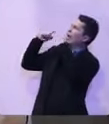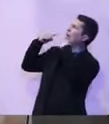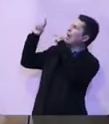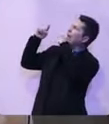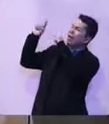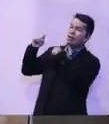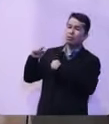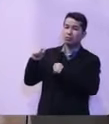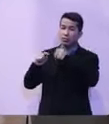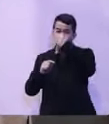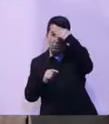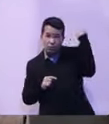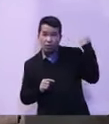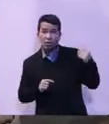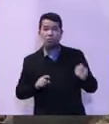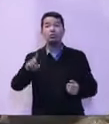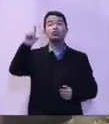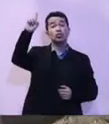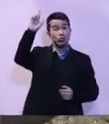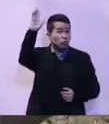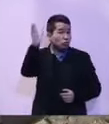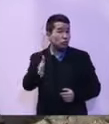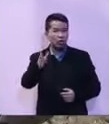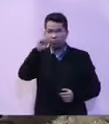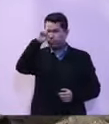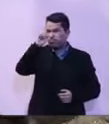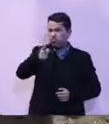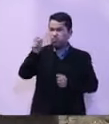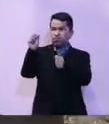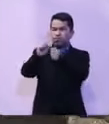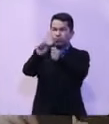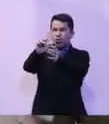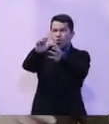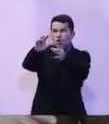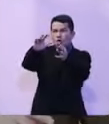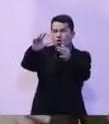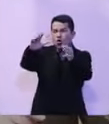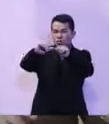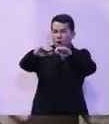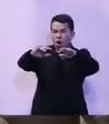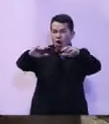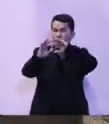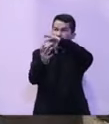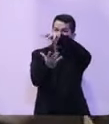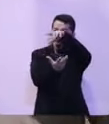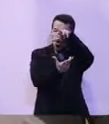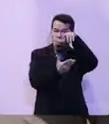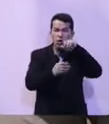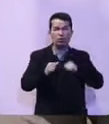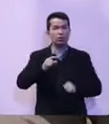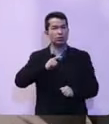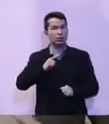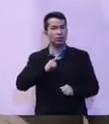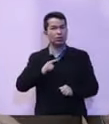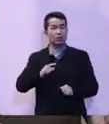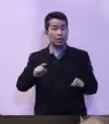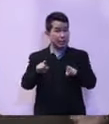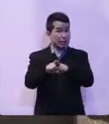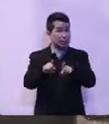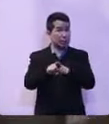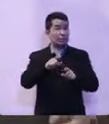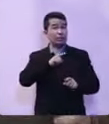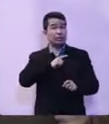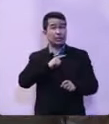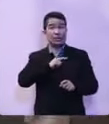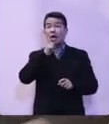e a terra foram criados. E esquecem que a terra foi formada da água e no meio da água. E